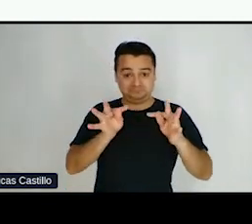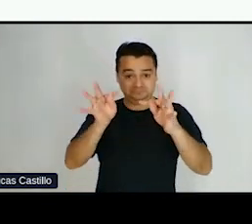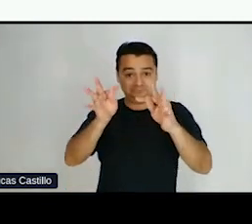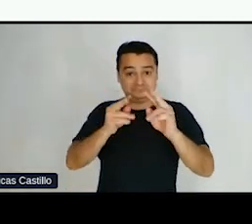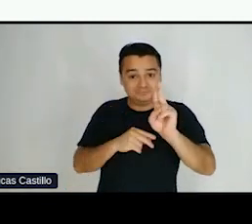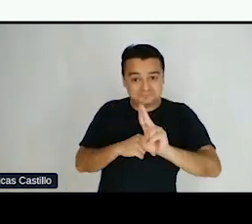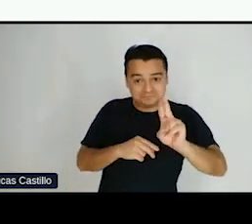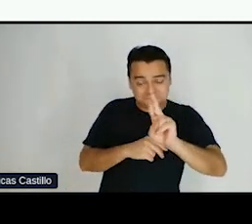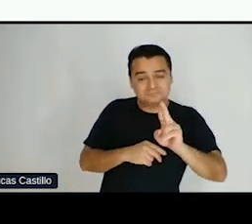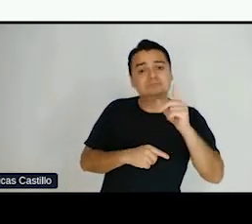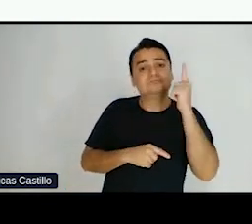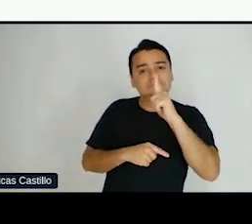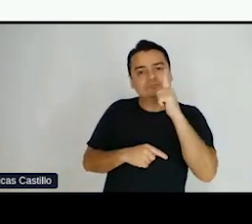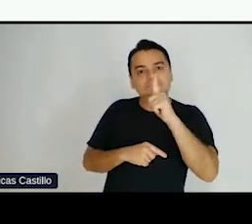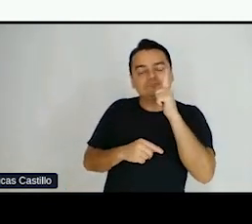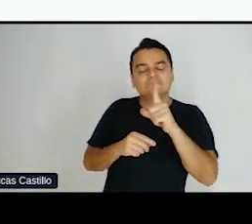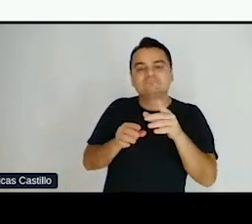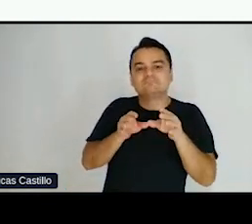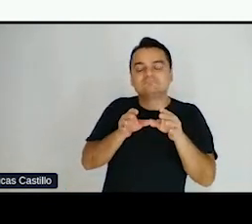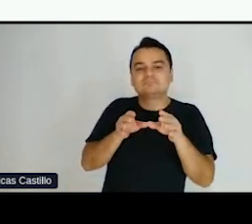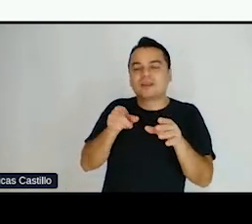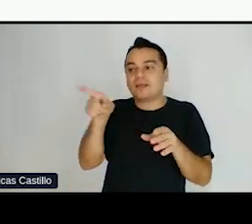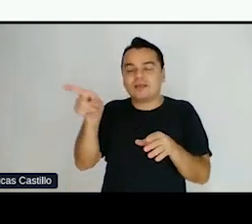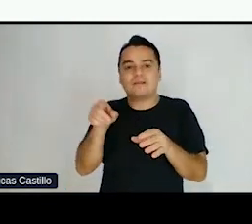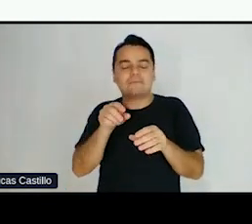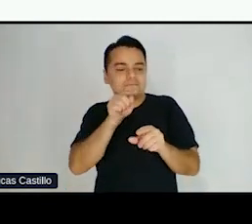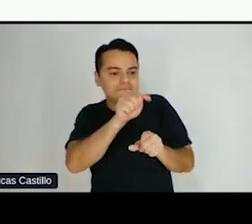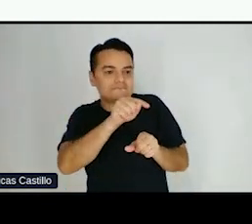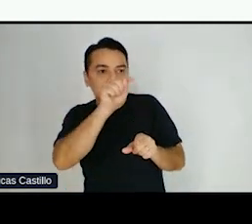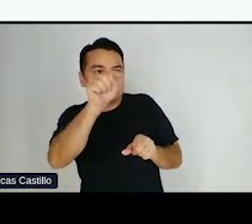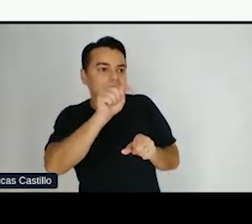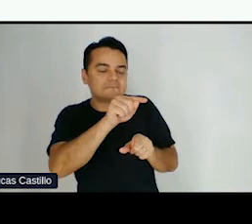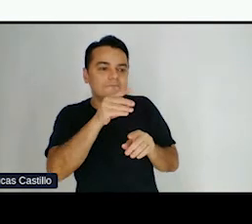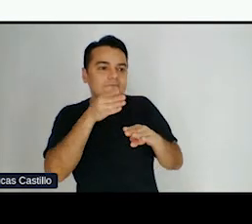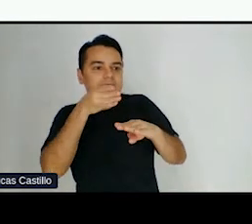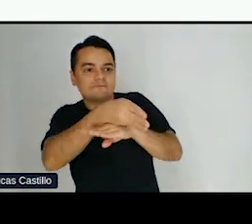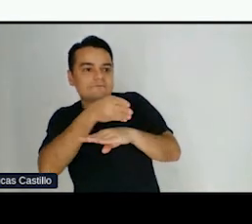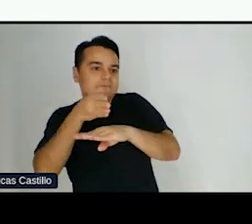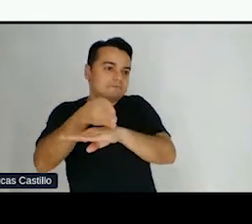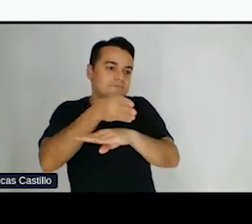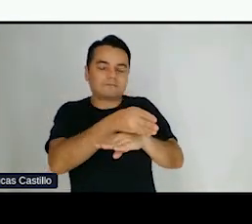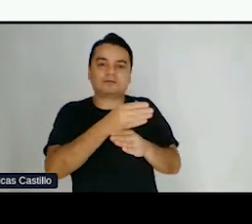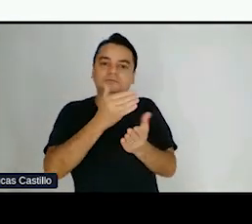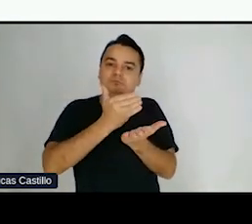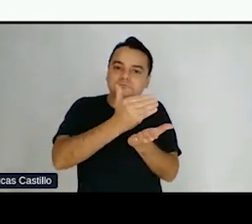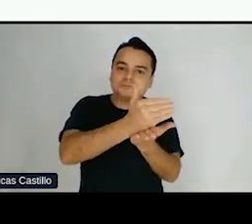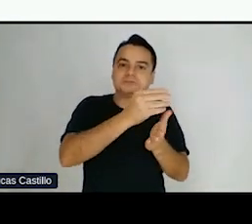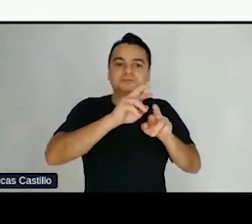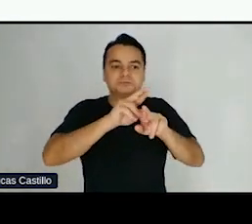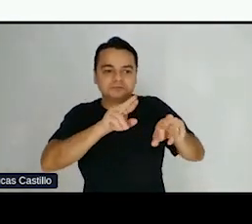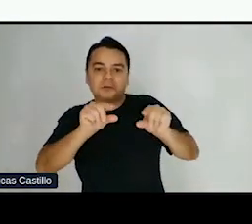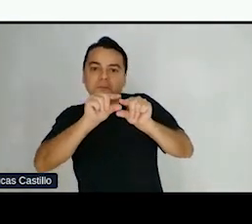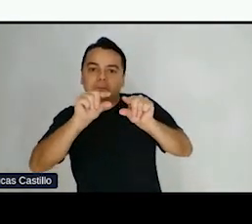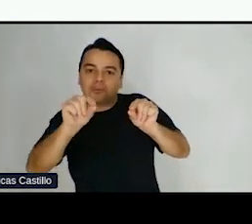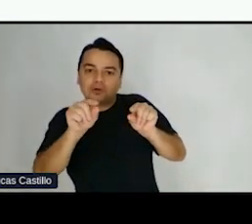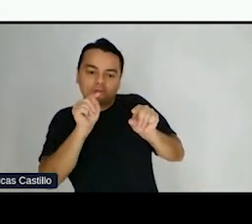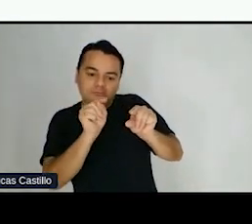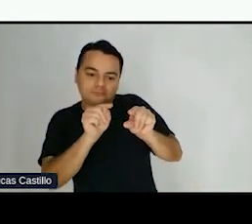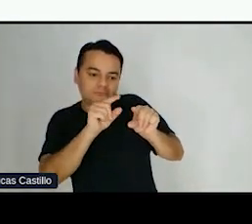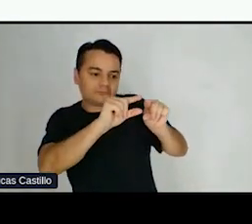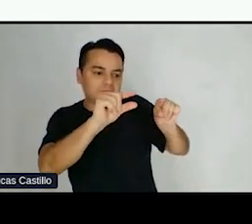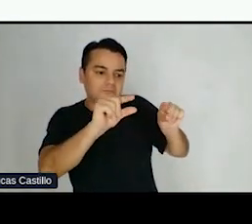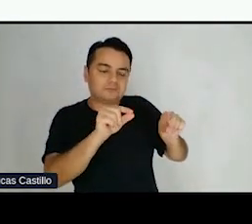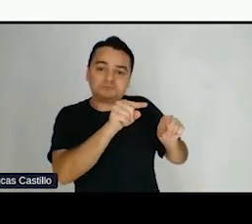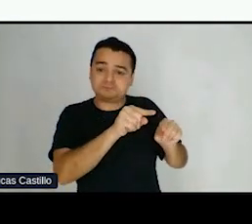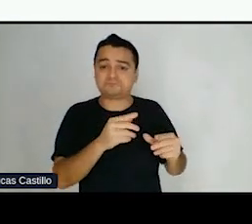consegue interagir e saber para onde ele vai ser direcionado por meio desses botões. Óbvio. Então,